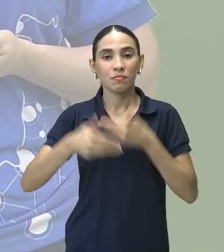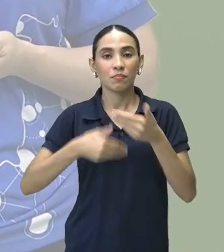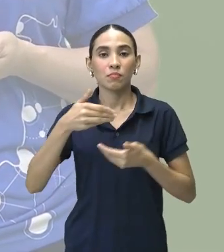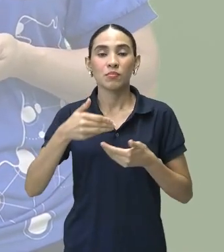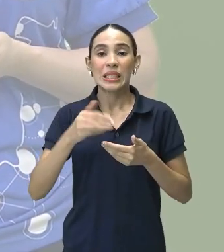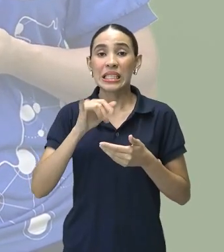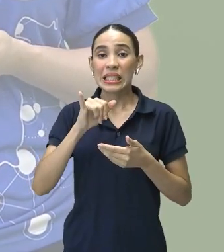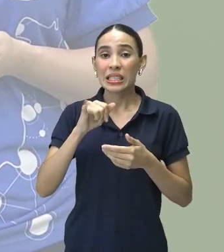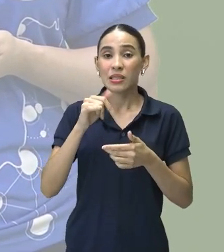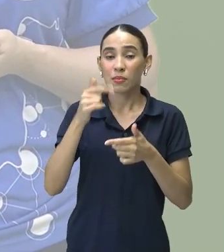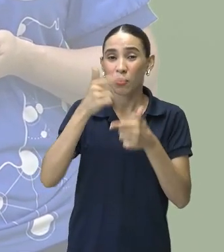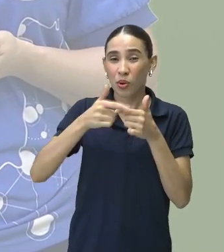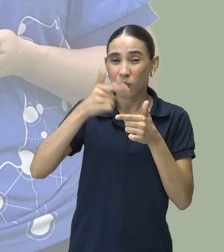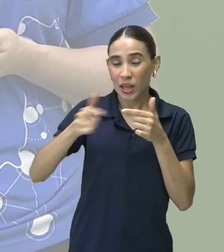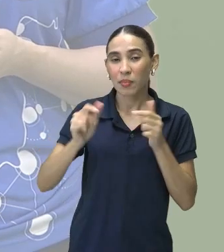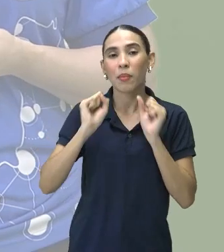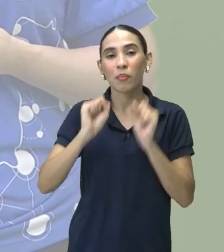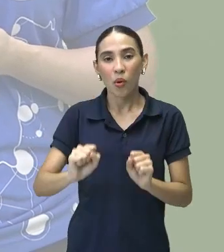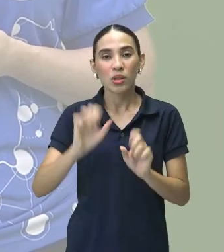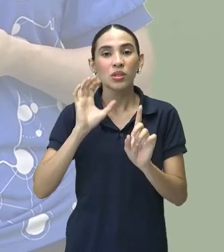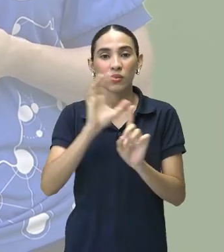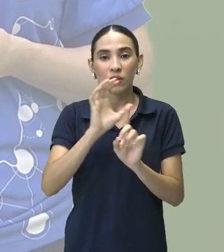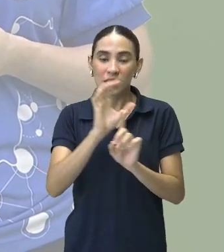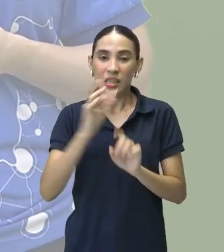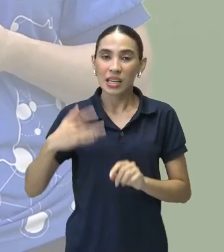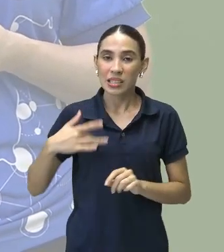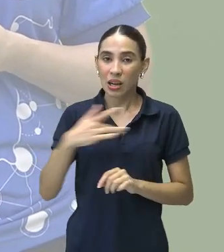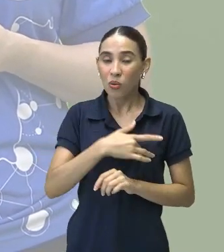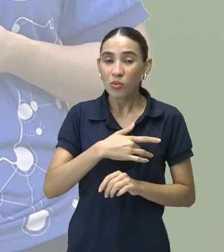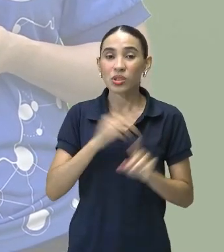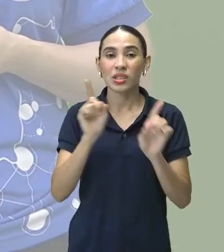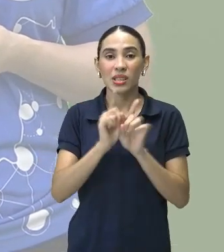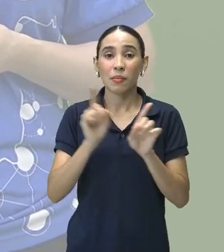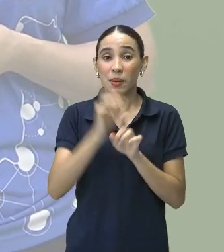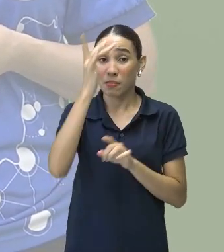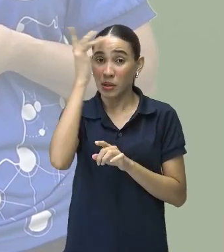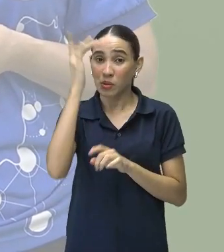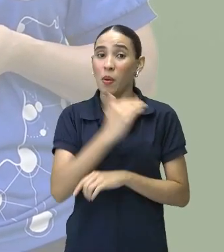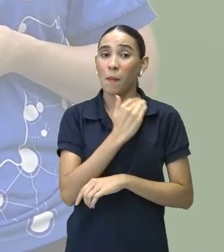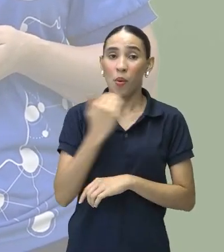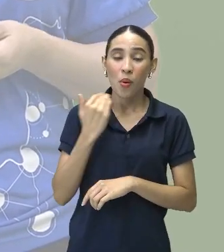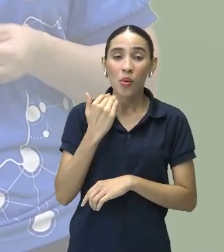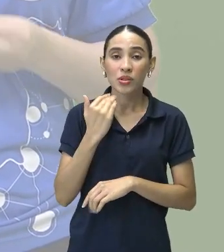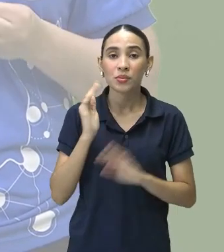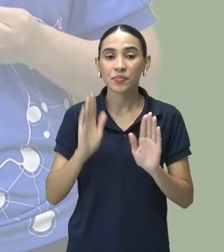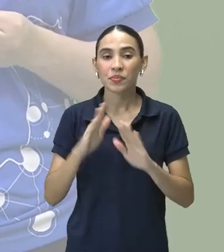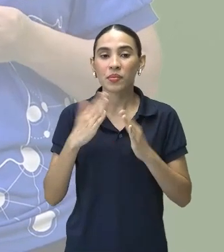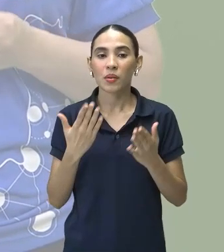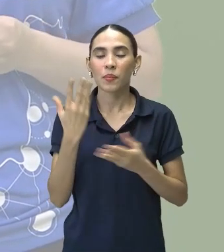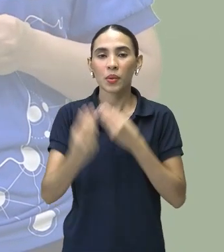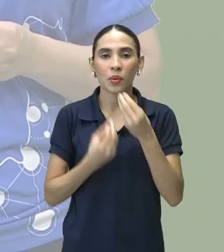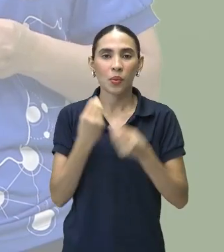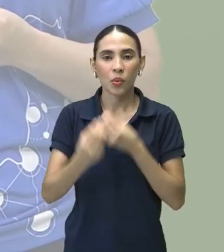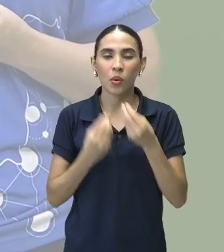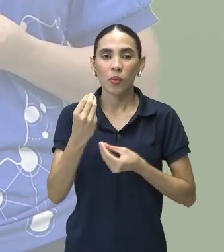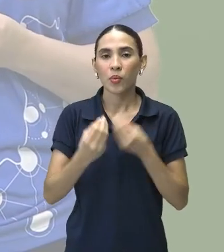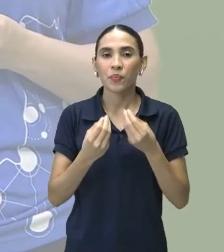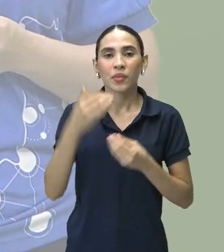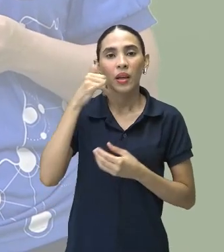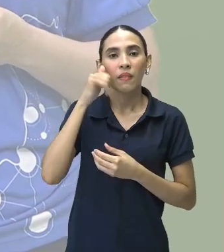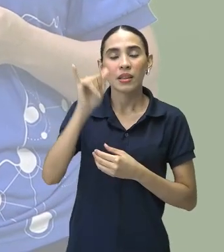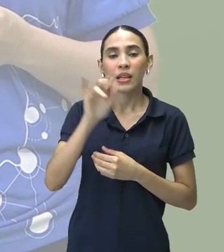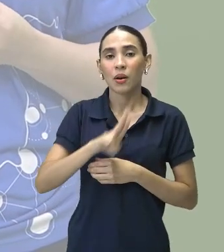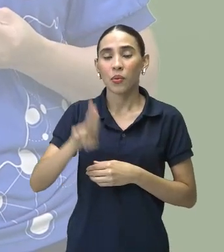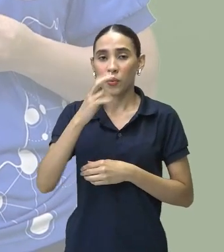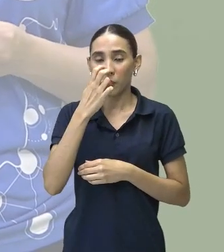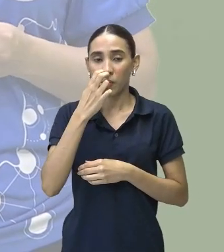pode prejudicar a saúde até levar o paciente a óbito. Então, como evitar o